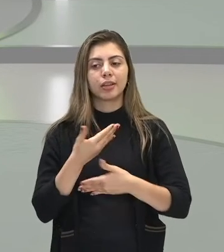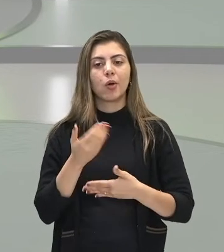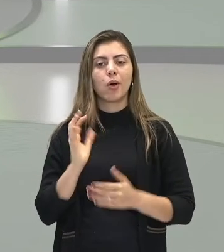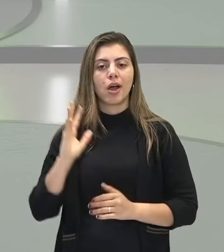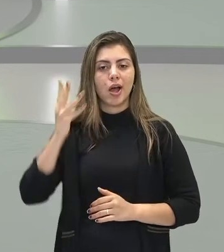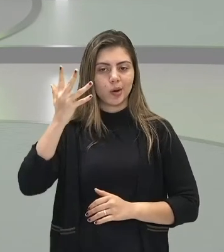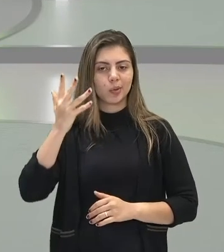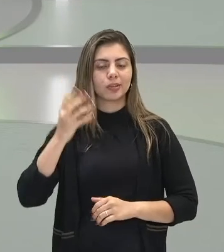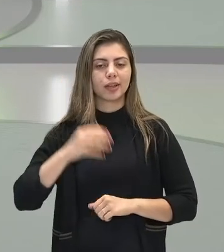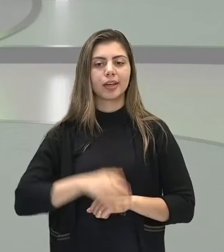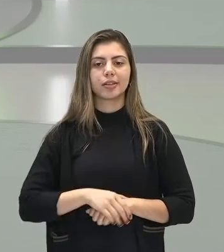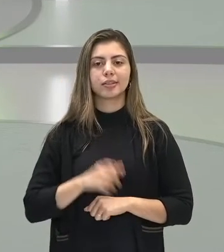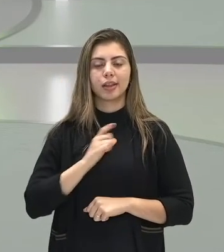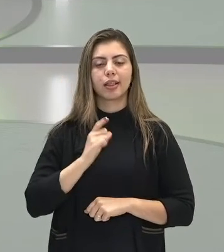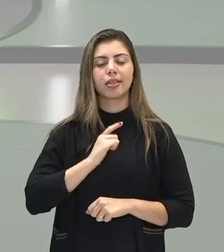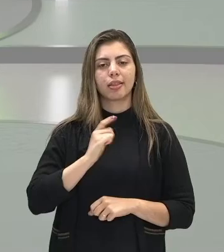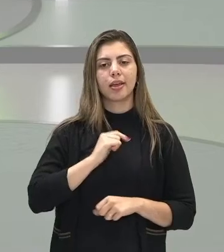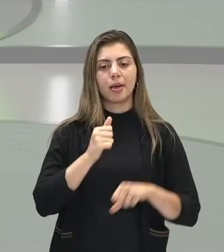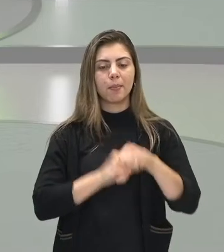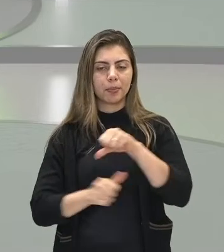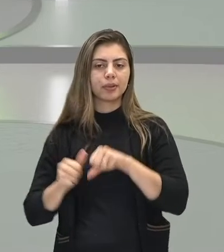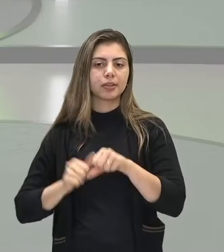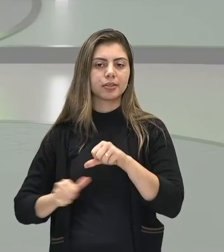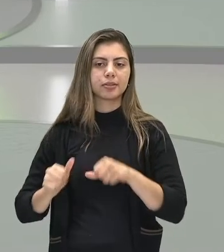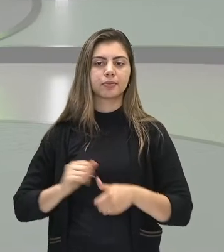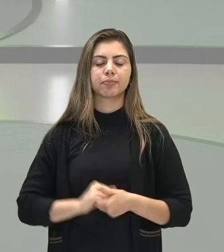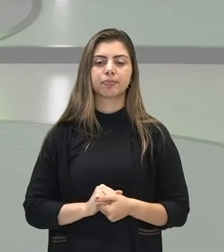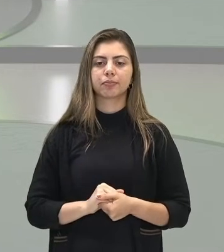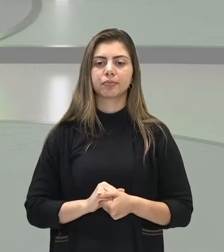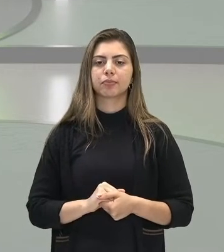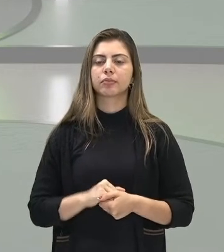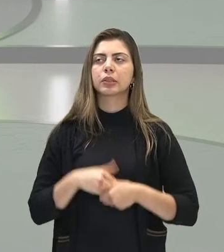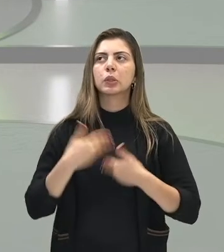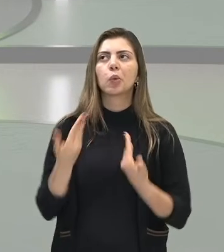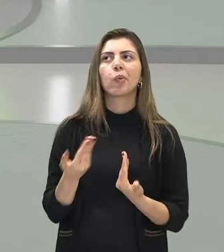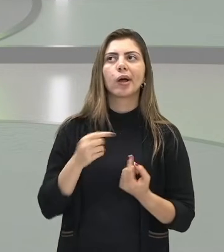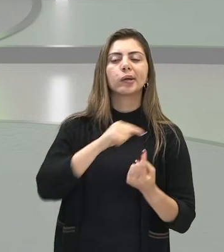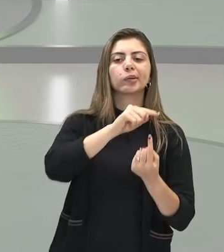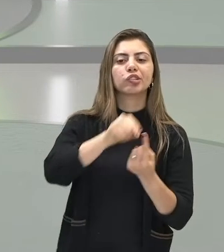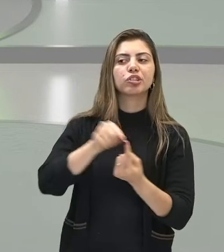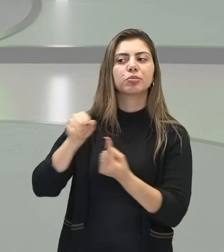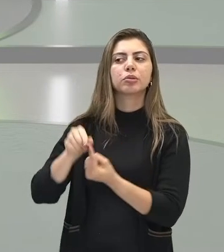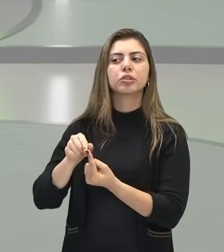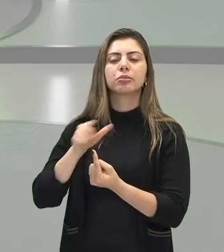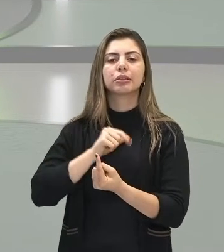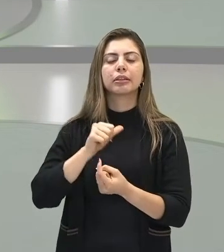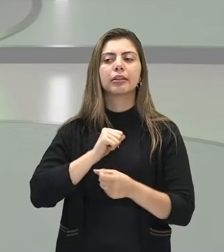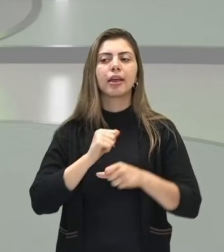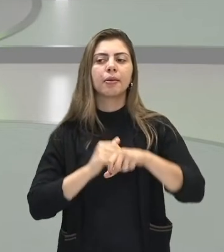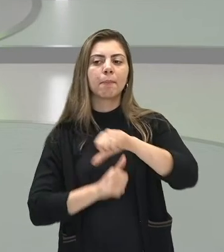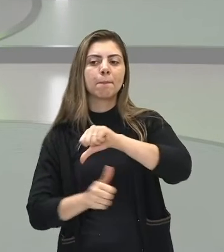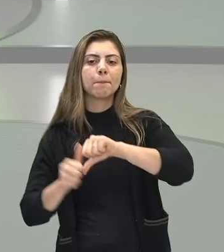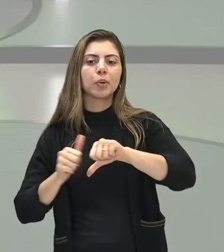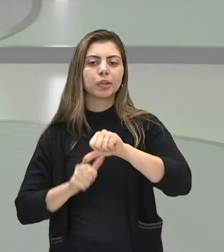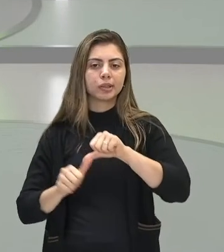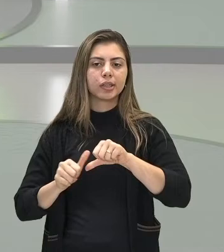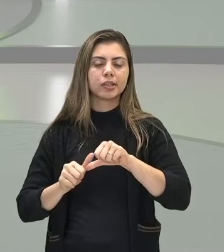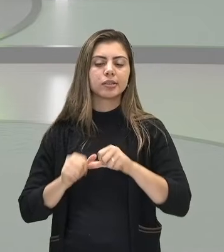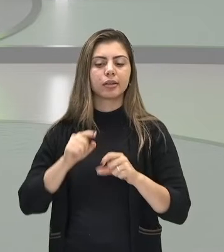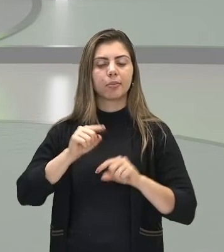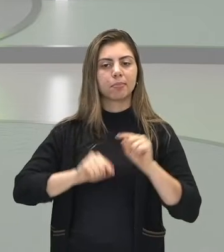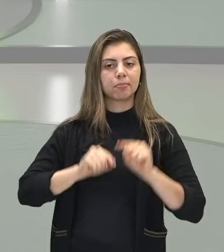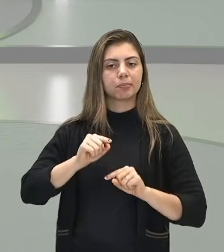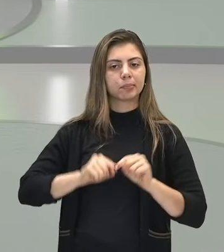ocorrem liberando e absorvendo energia. E quais são as mudanças de estados físicos da